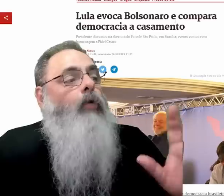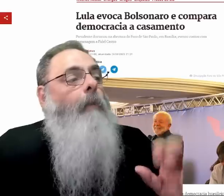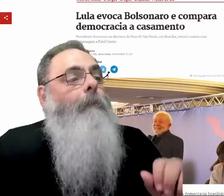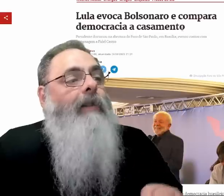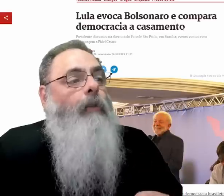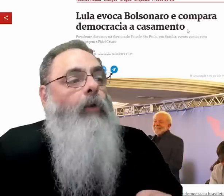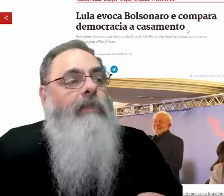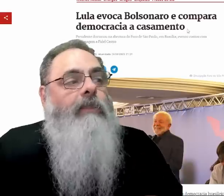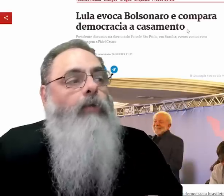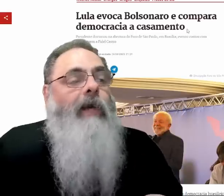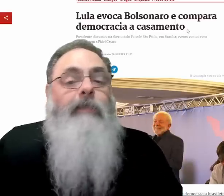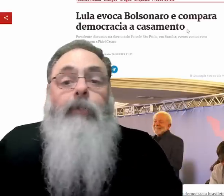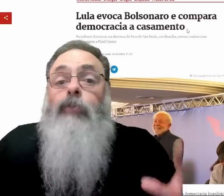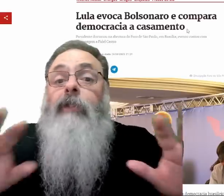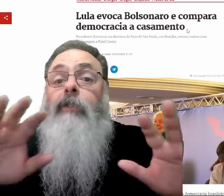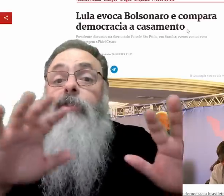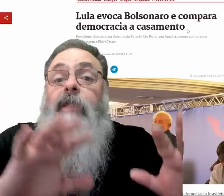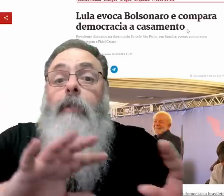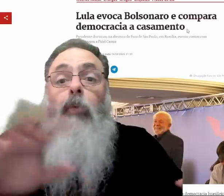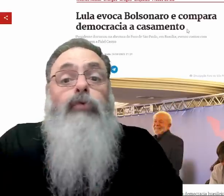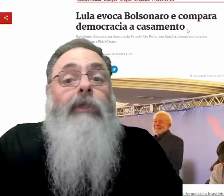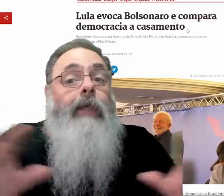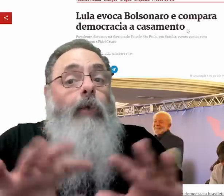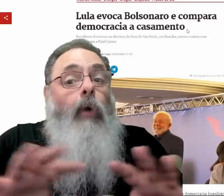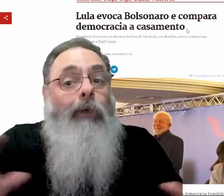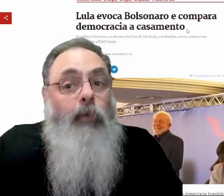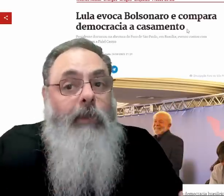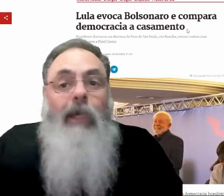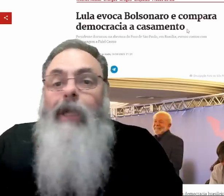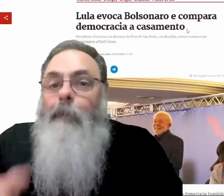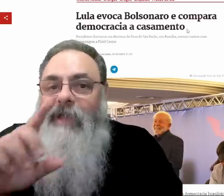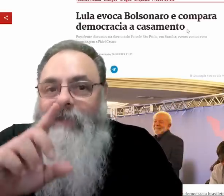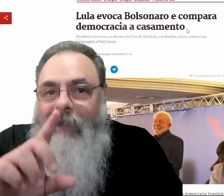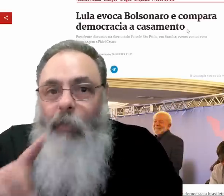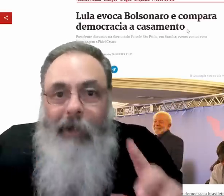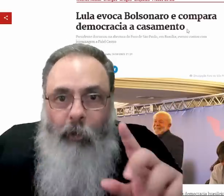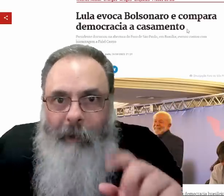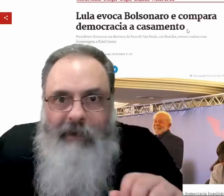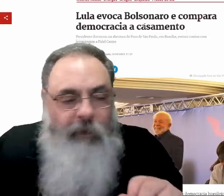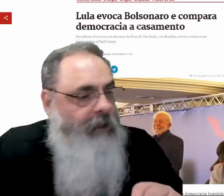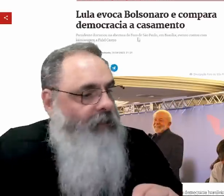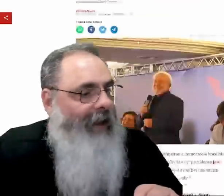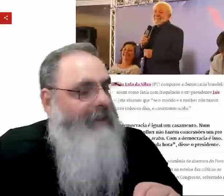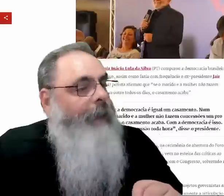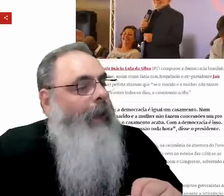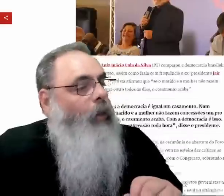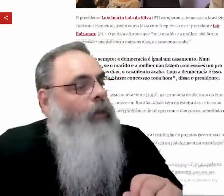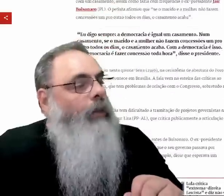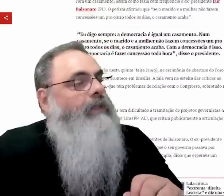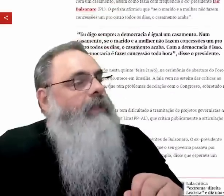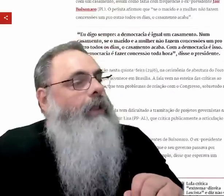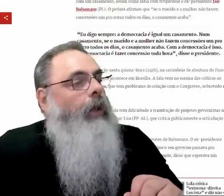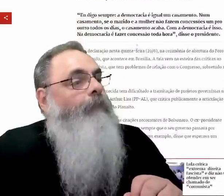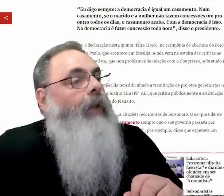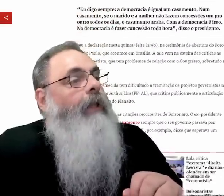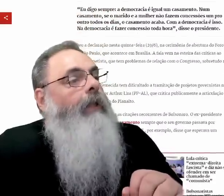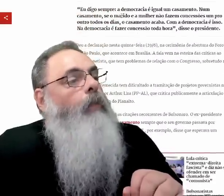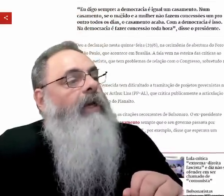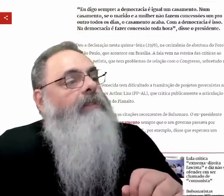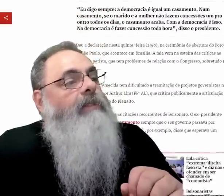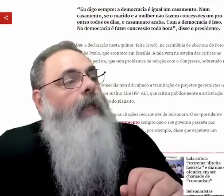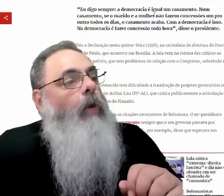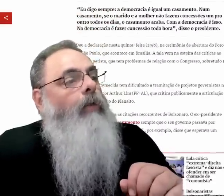bolsonaro e compara a democracia com o casamento eles estão tentando dizer que bolsonaro é igual a Lula mas não olha a comparação que eles fazem o Lula diz aqui ó